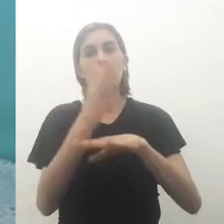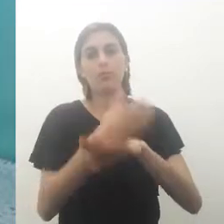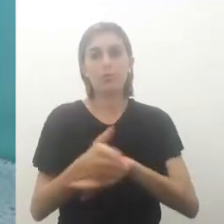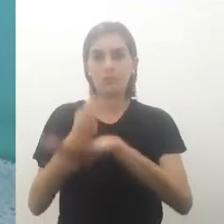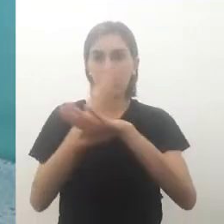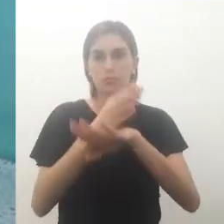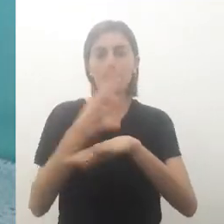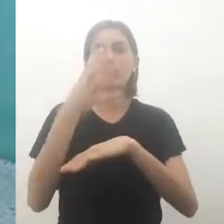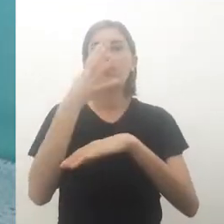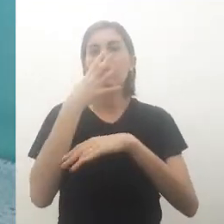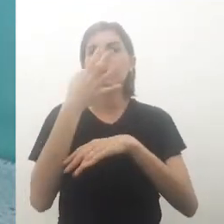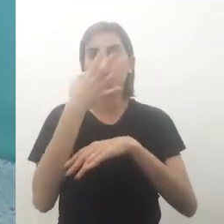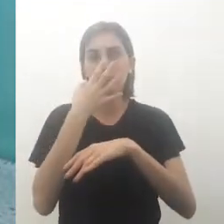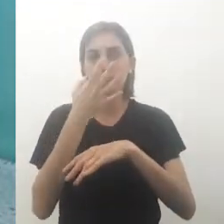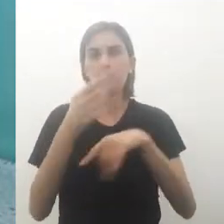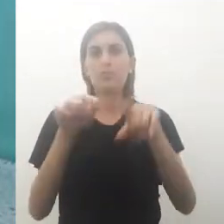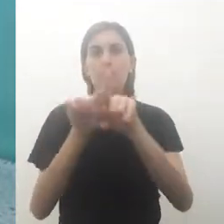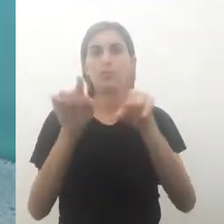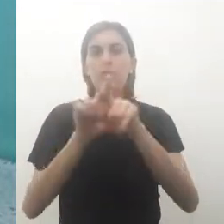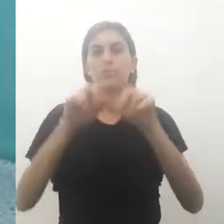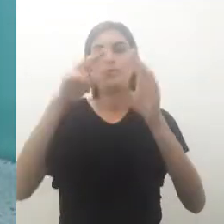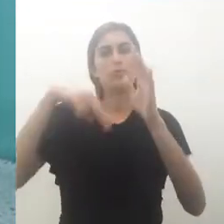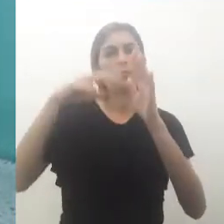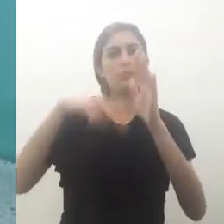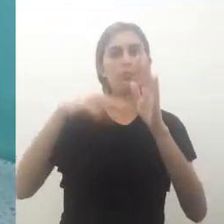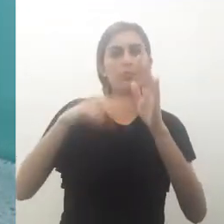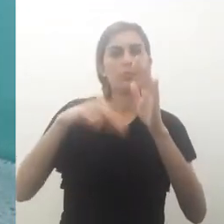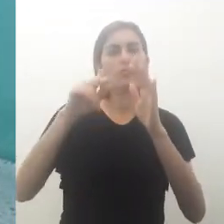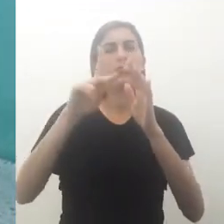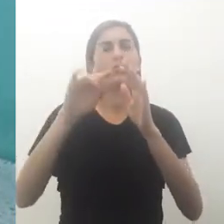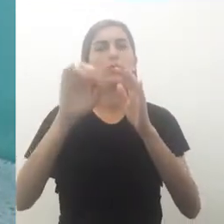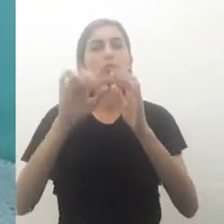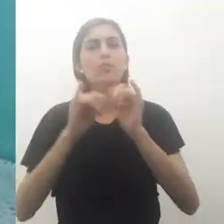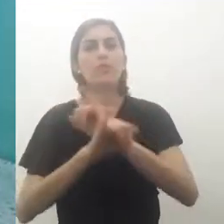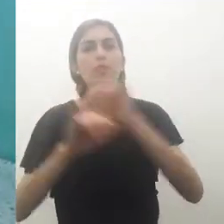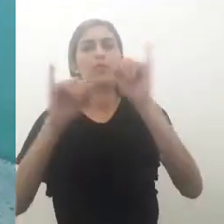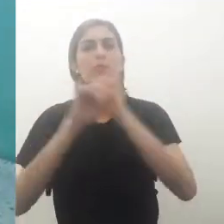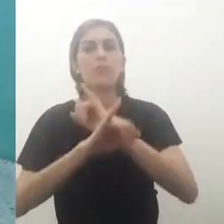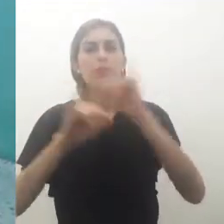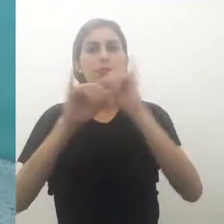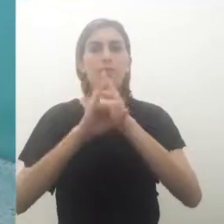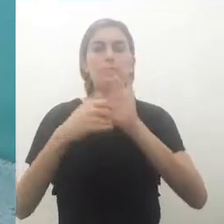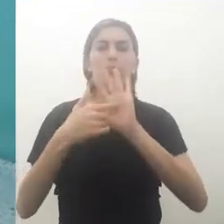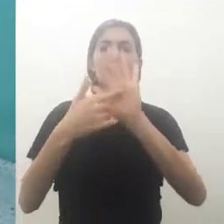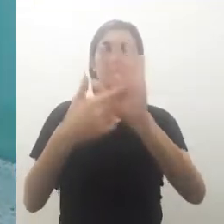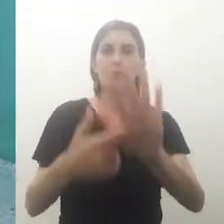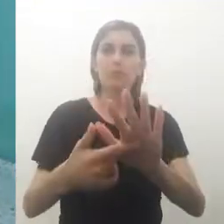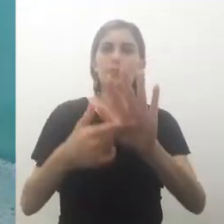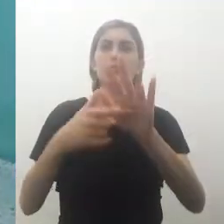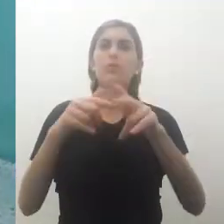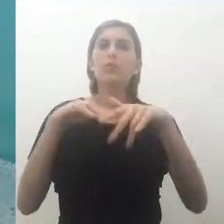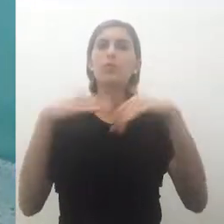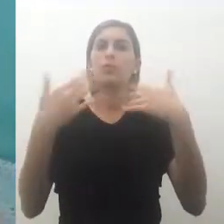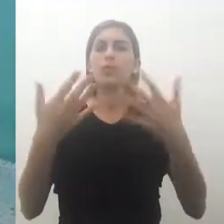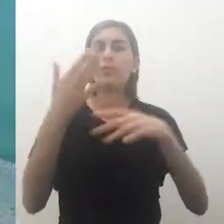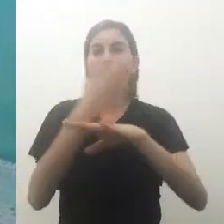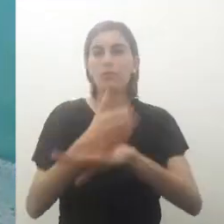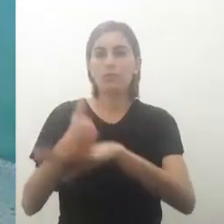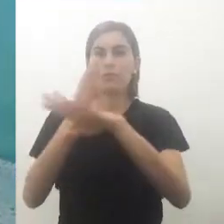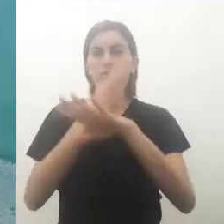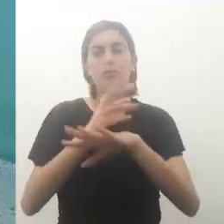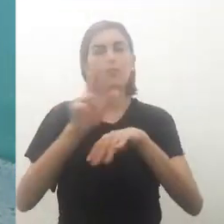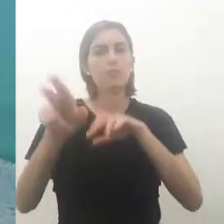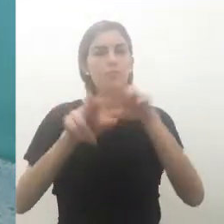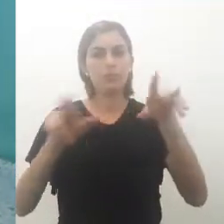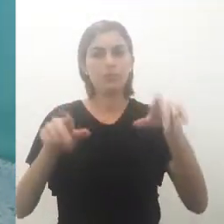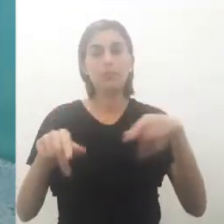Você assiste a videoaula e também lê o e-book, porque tem alguns elementos informativos que constam no e-book, mas que não estão na videoaula e